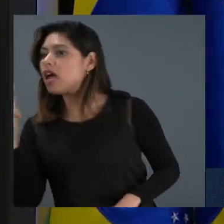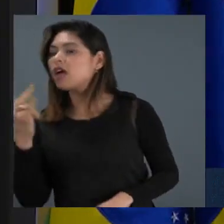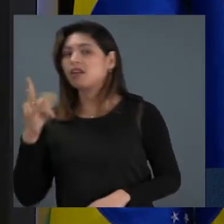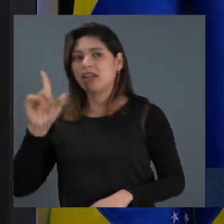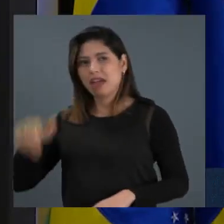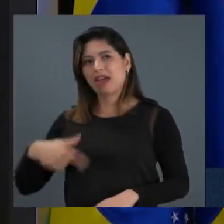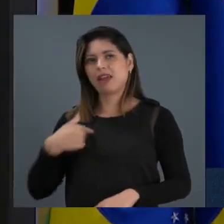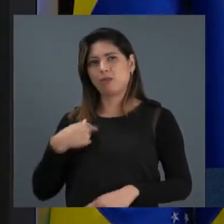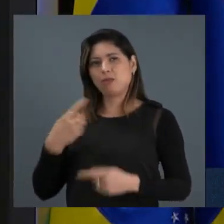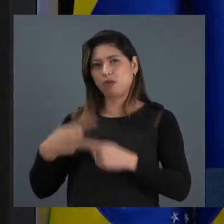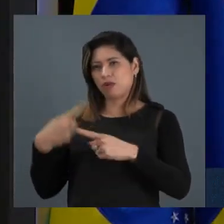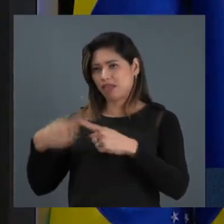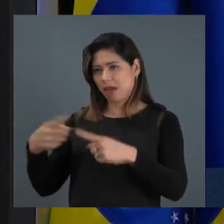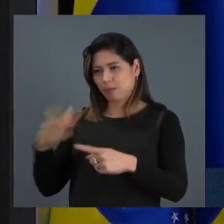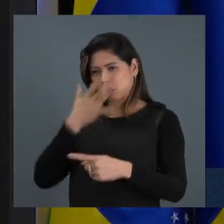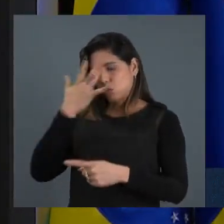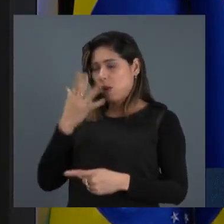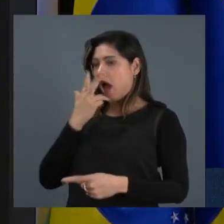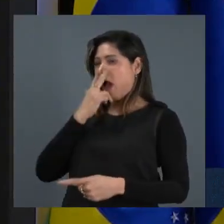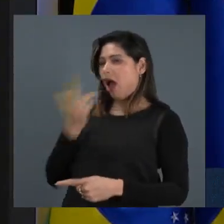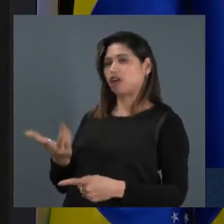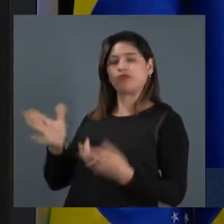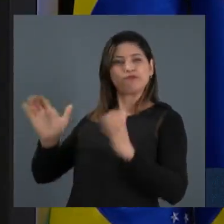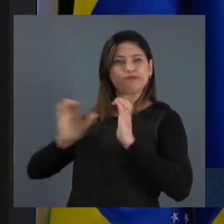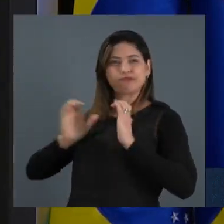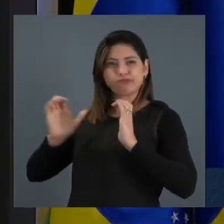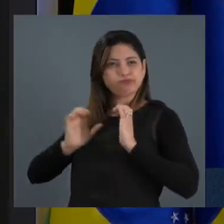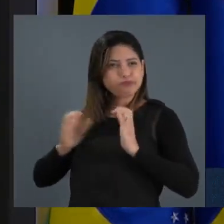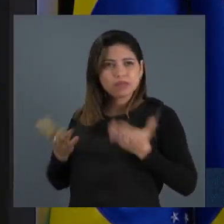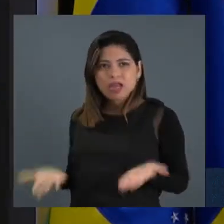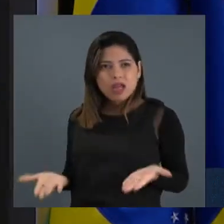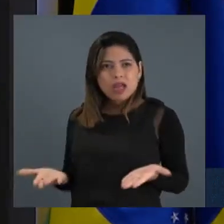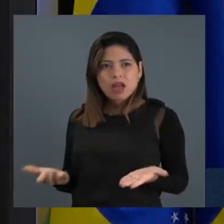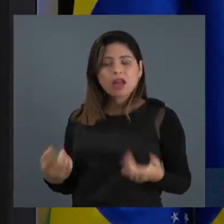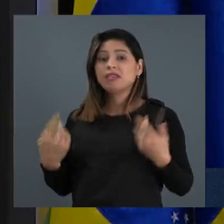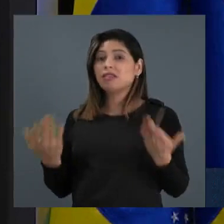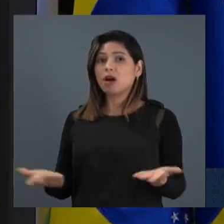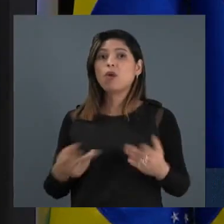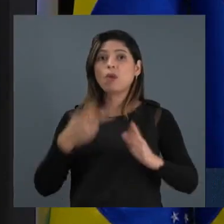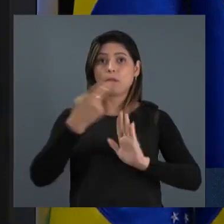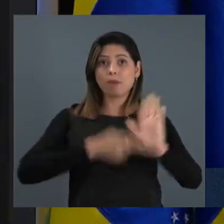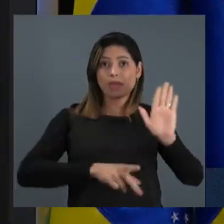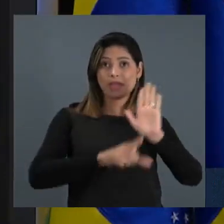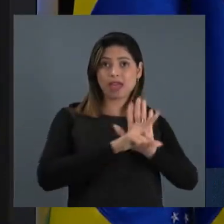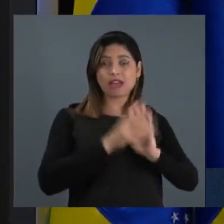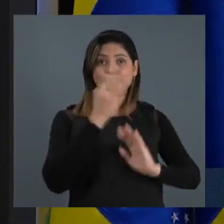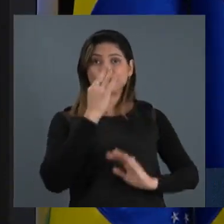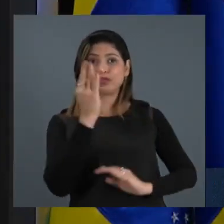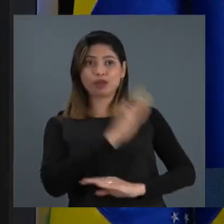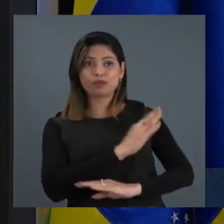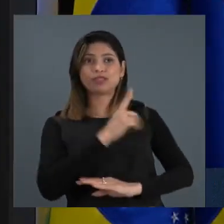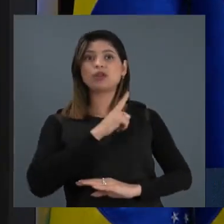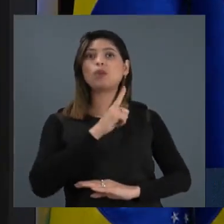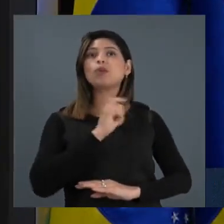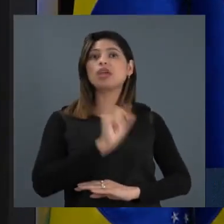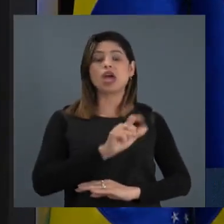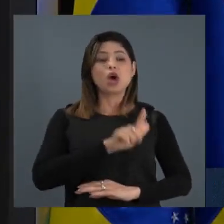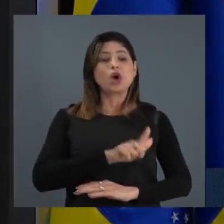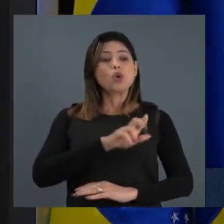propaganda enganosa que vai ficar rico. Apesar de tudo isso, o PL ignora a gravíssima questão da